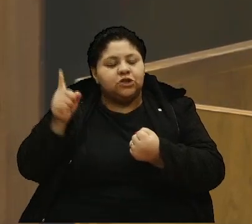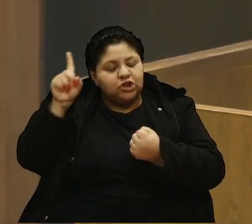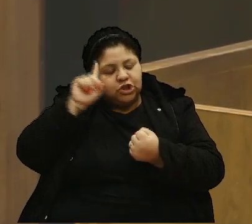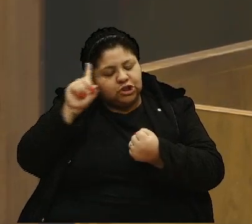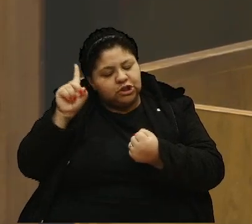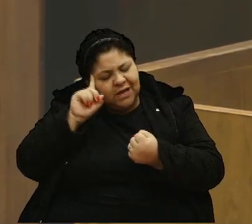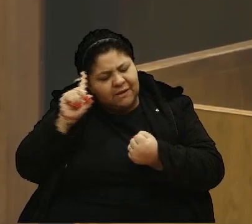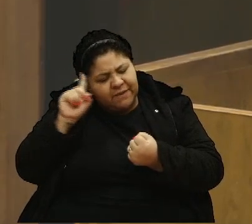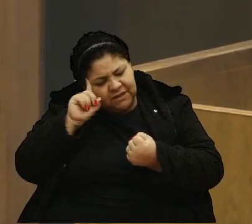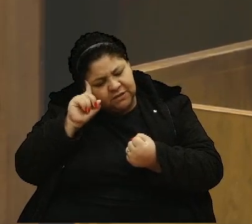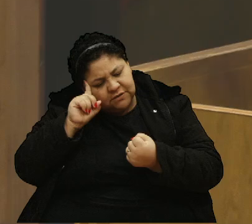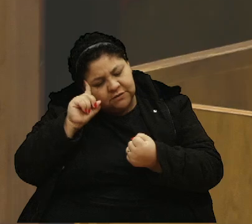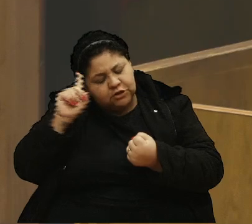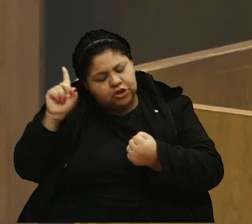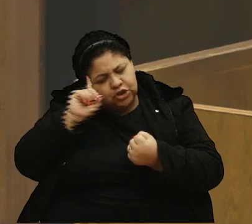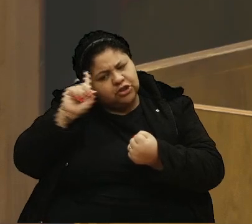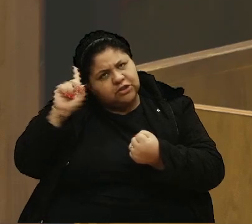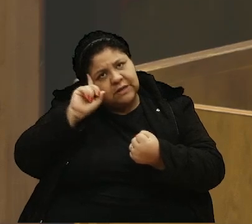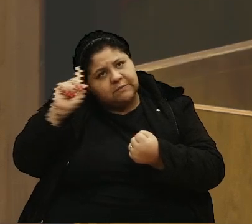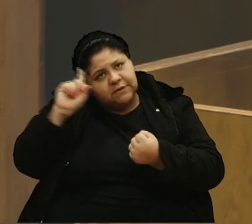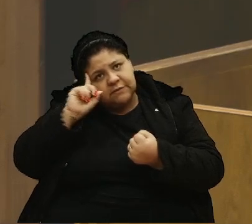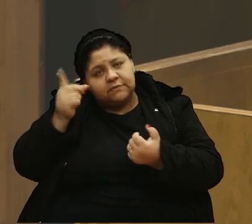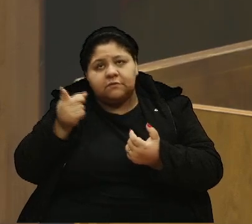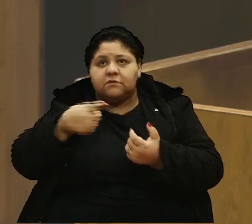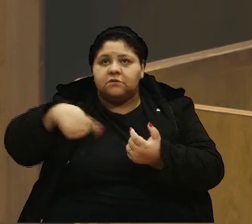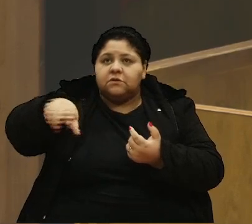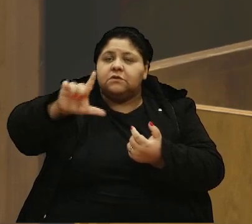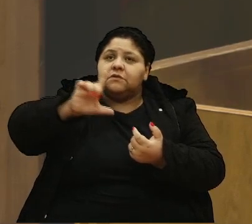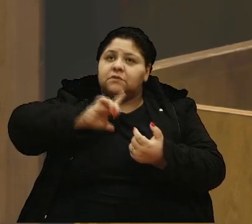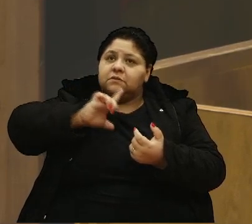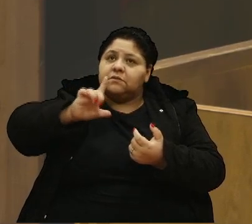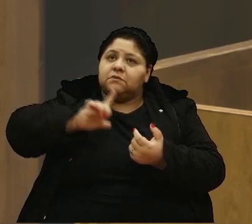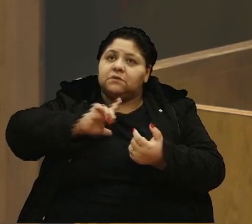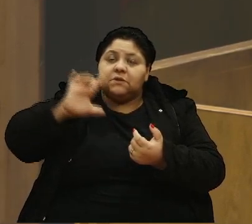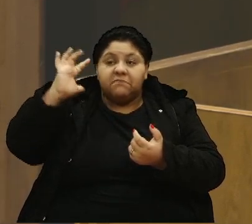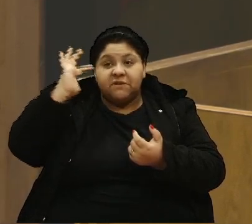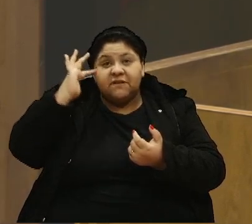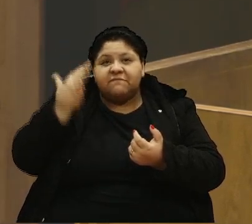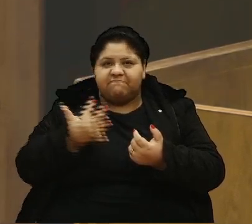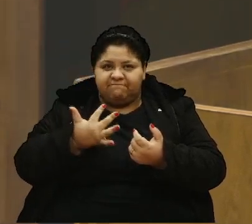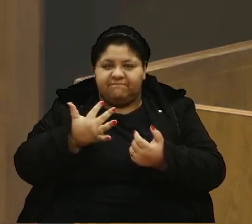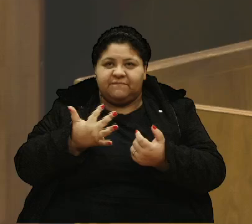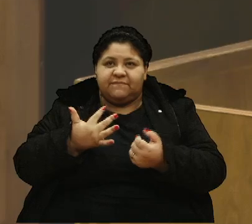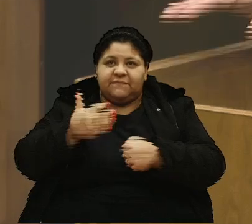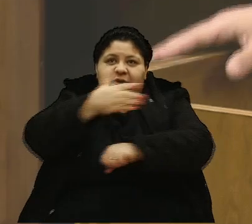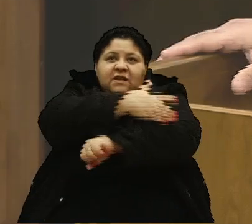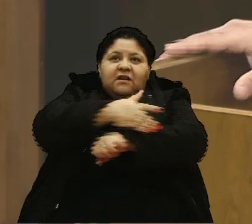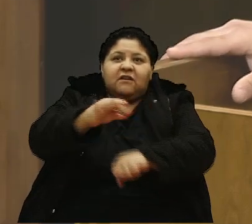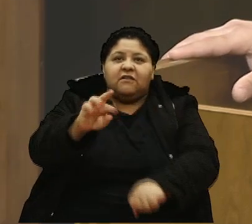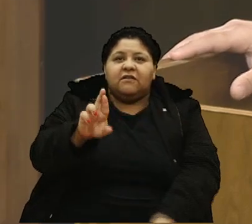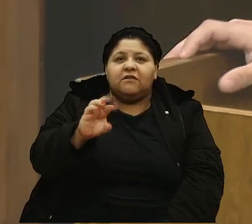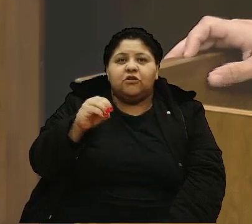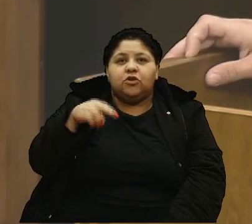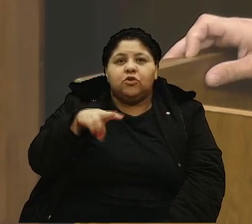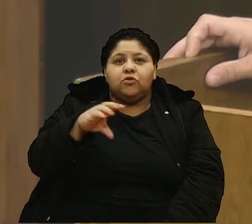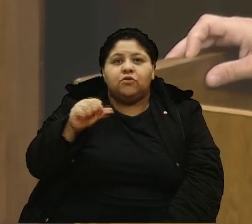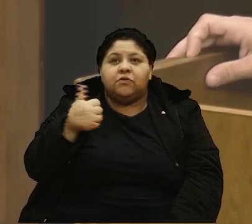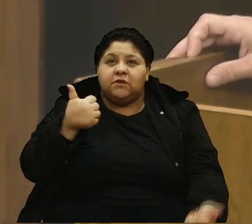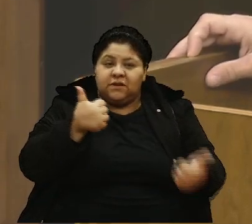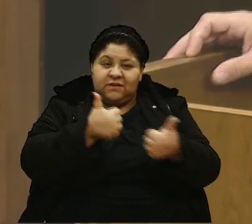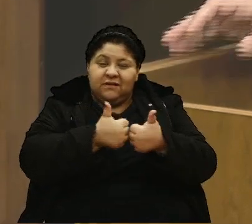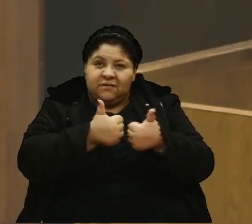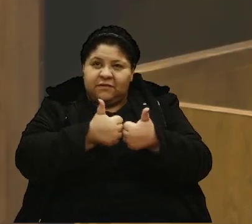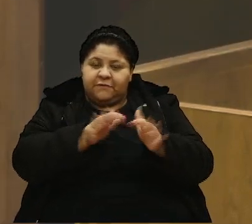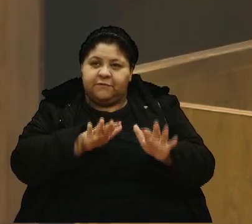diariamente. Diariamente. Nós temos que ter solução. A Rua Tronca, aqui ao lado, para concluir, senhor